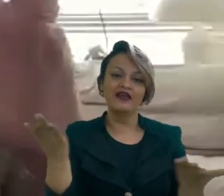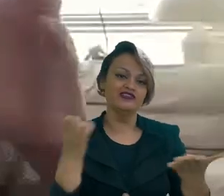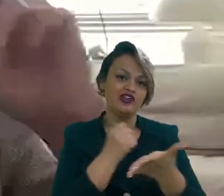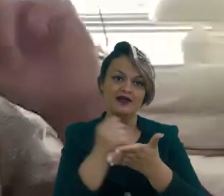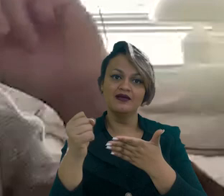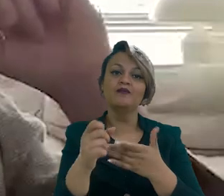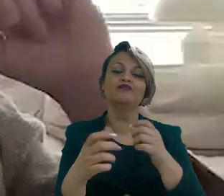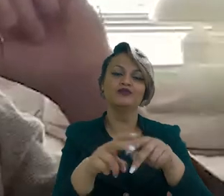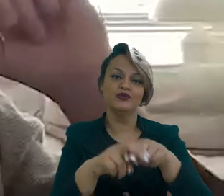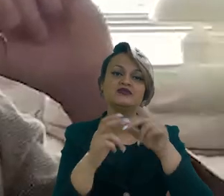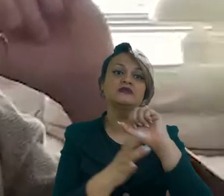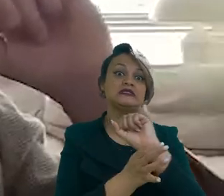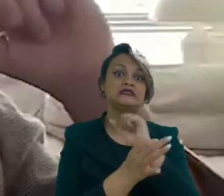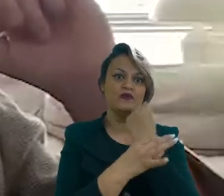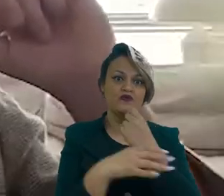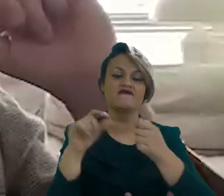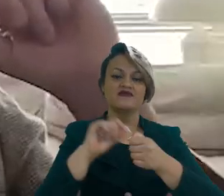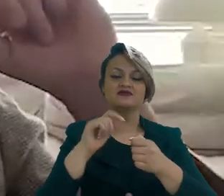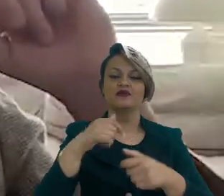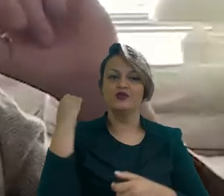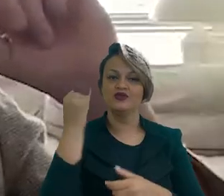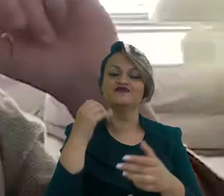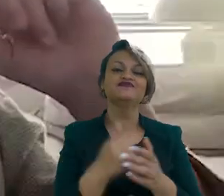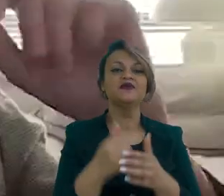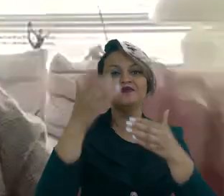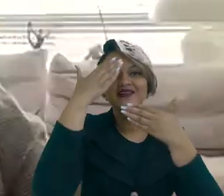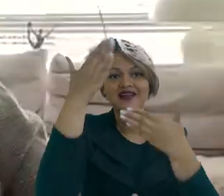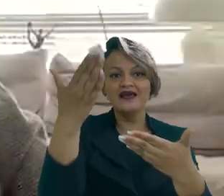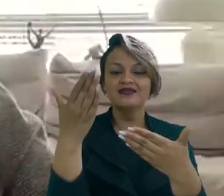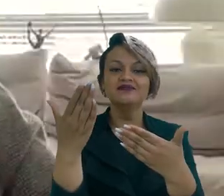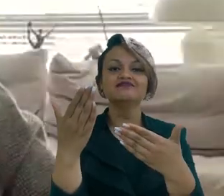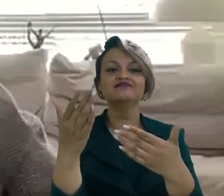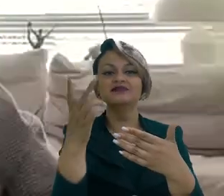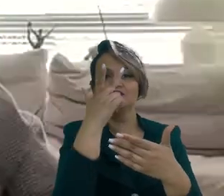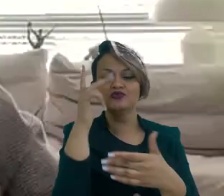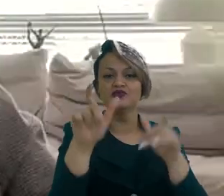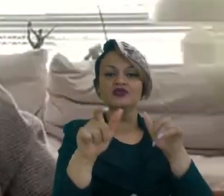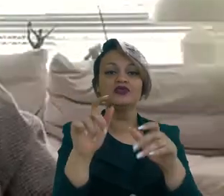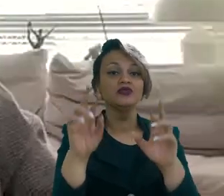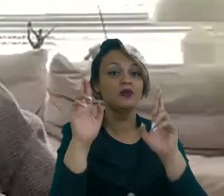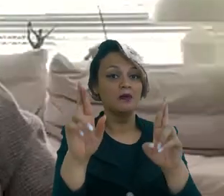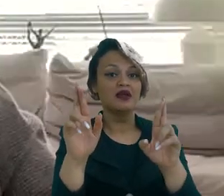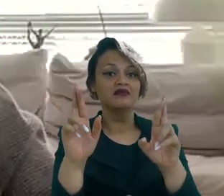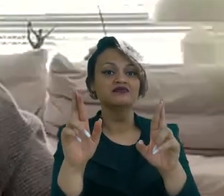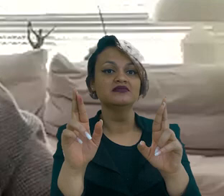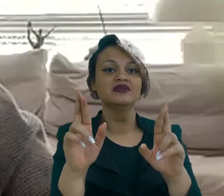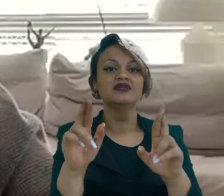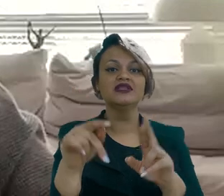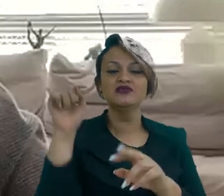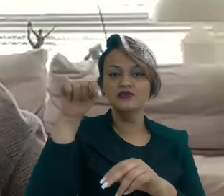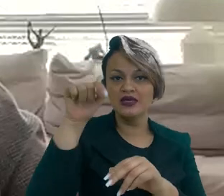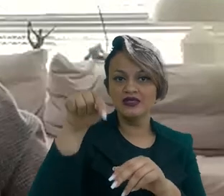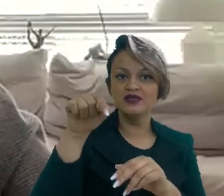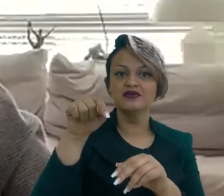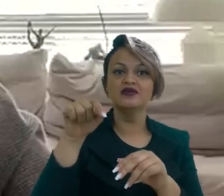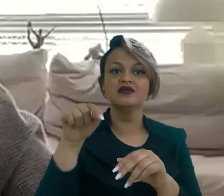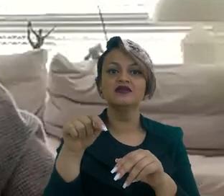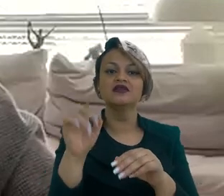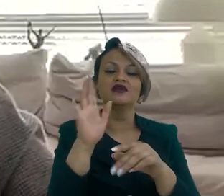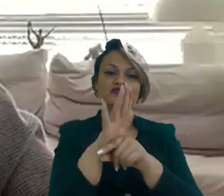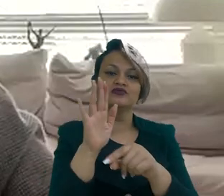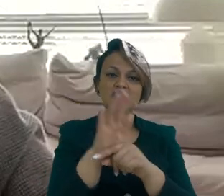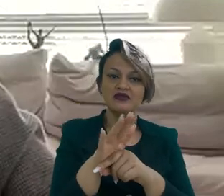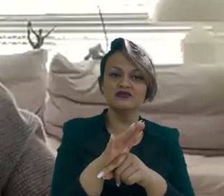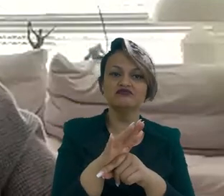agentária da vida civil Eu agradeço muito a vida espero que o